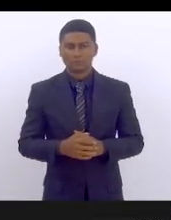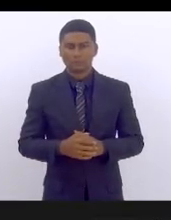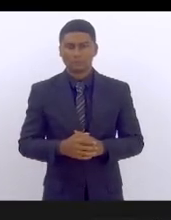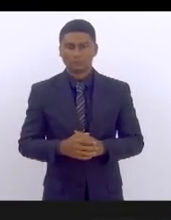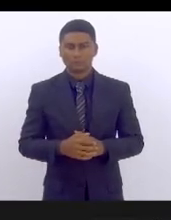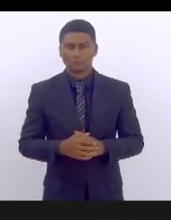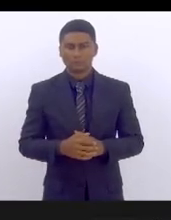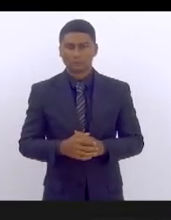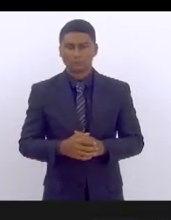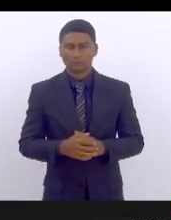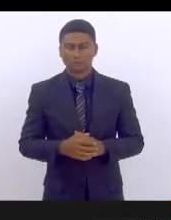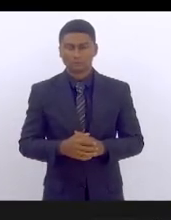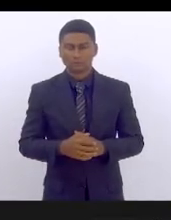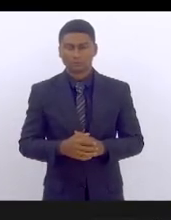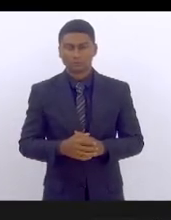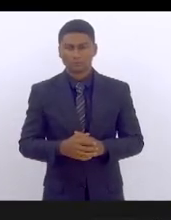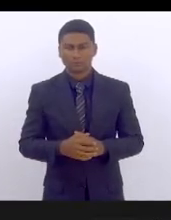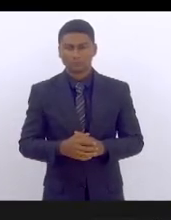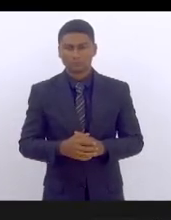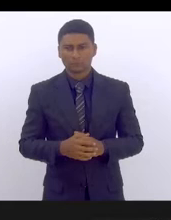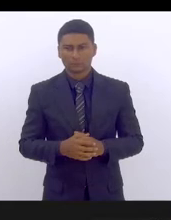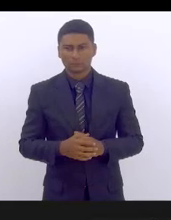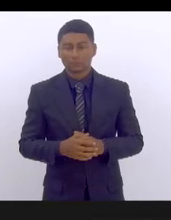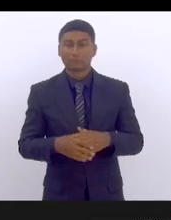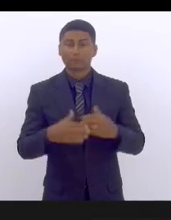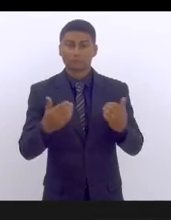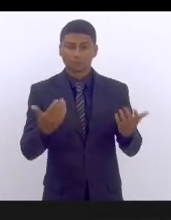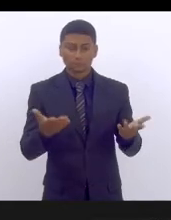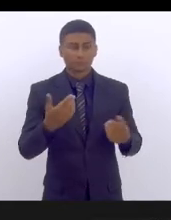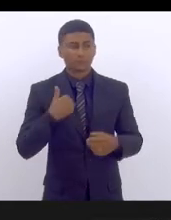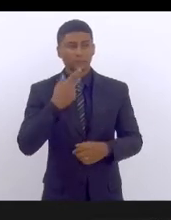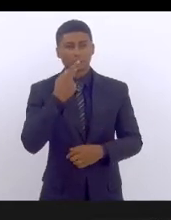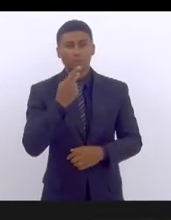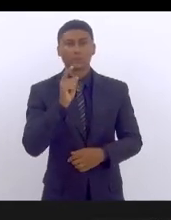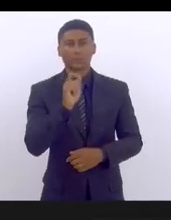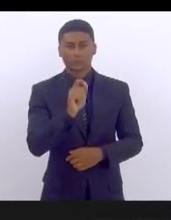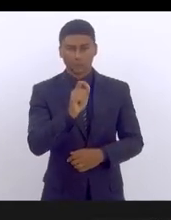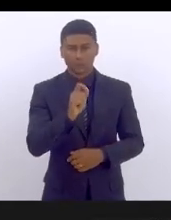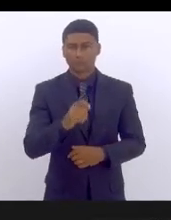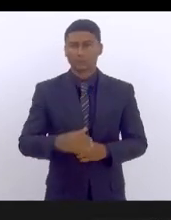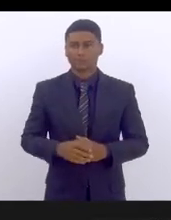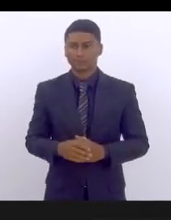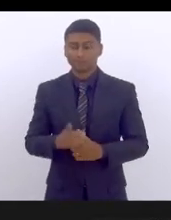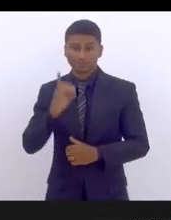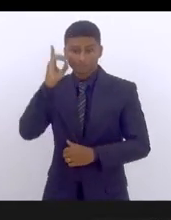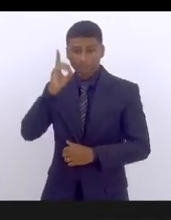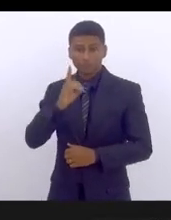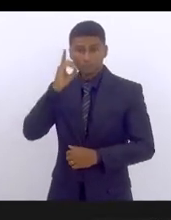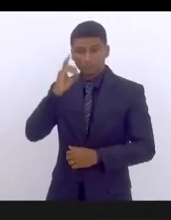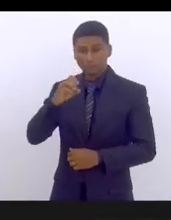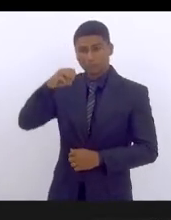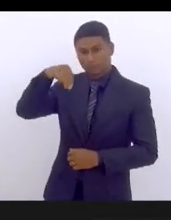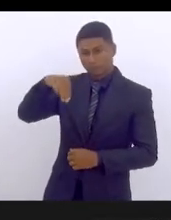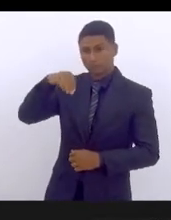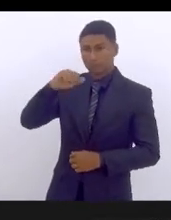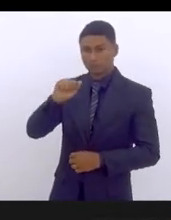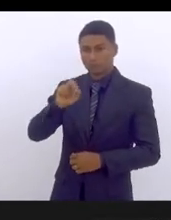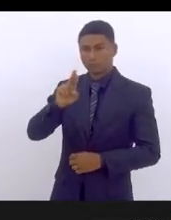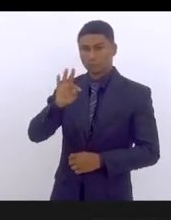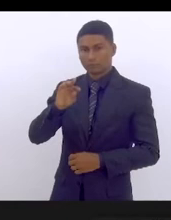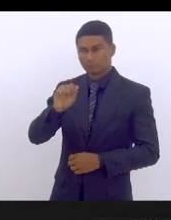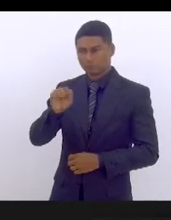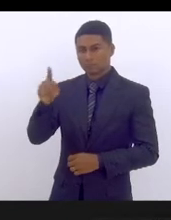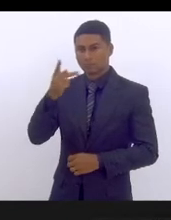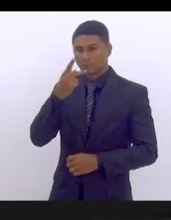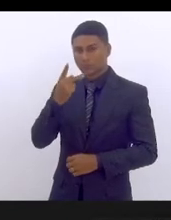Tia Ju, quero dizer que essa questão que a deputada Marta Rocha trouxe, né,